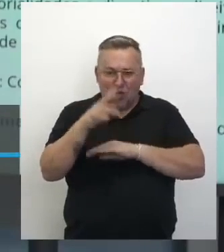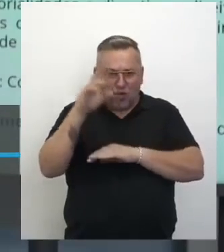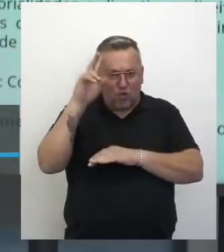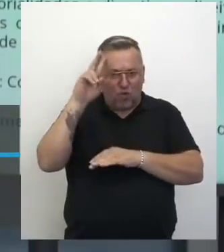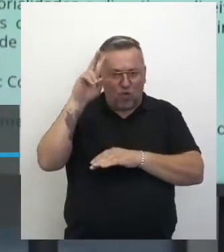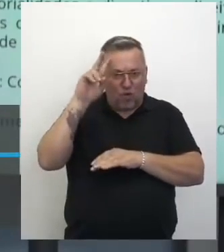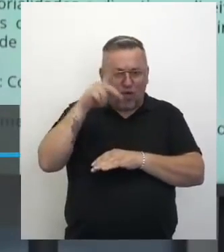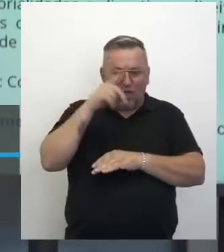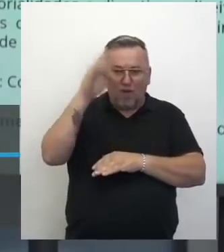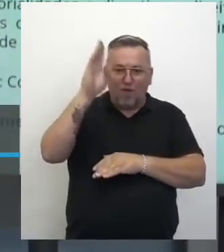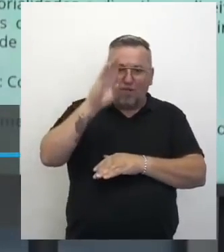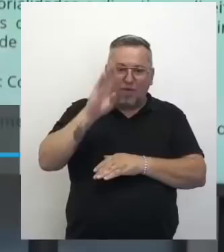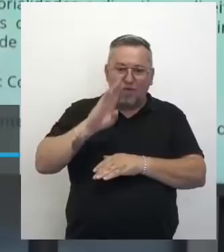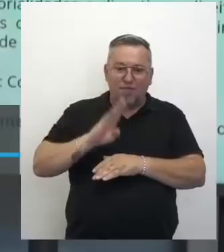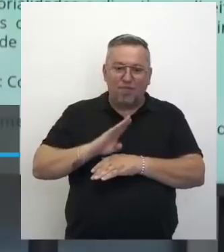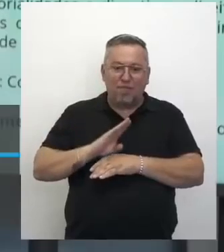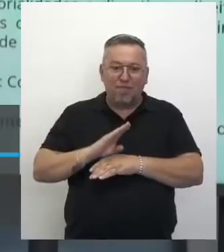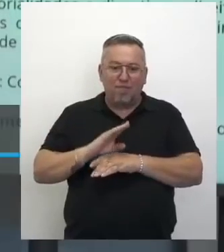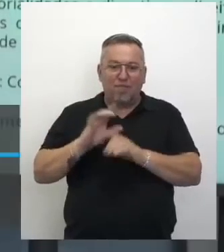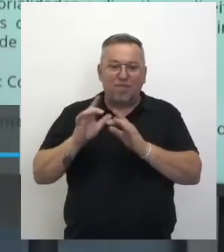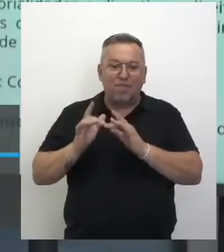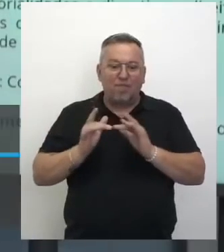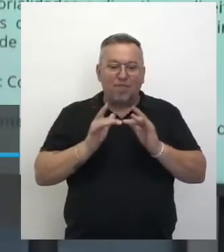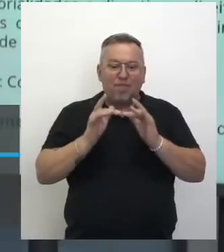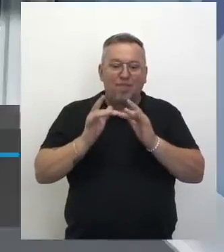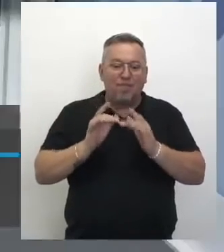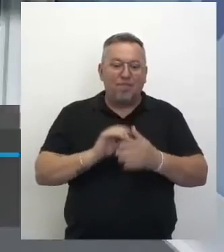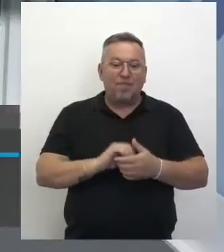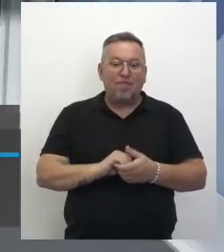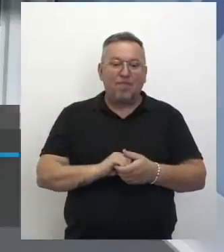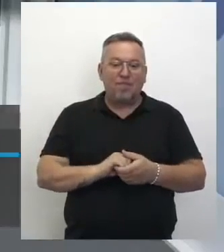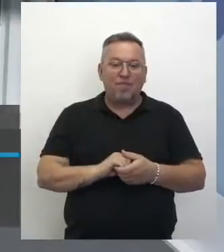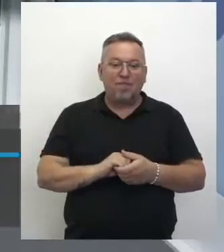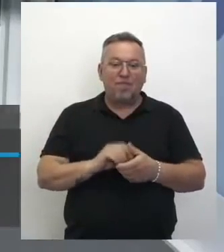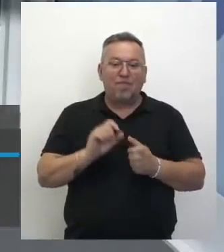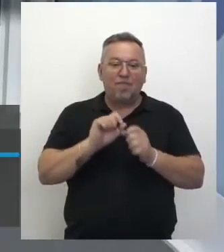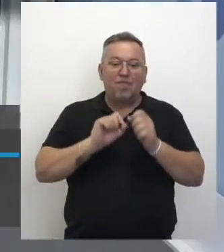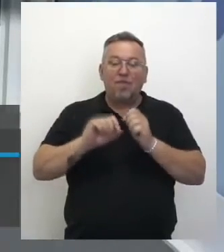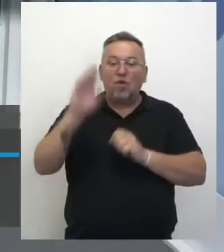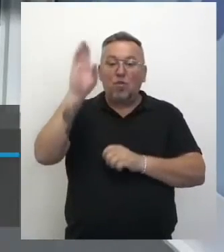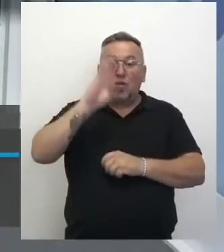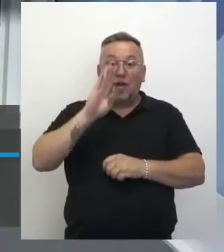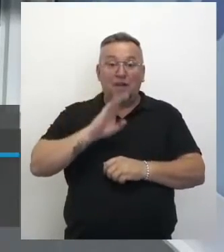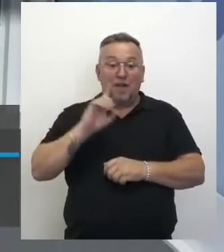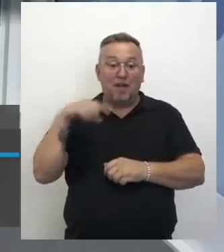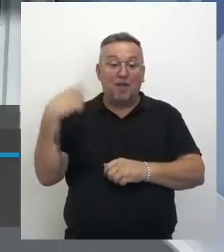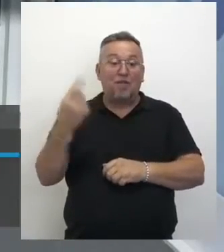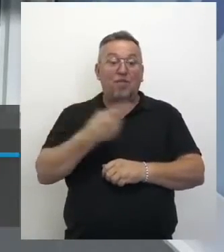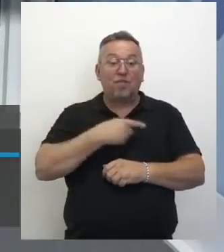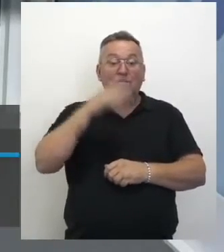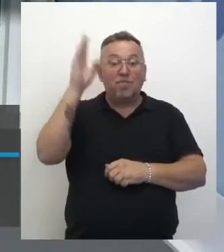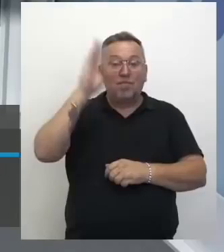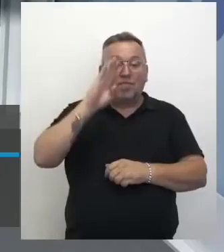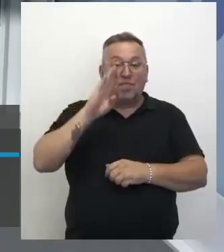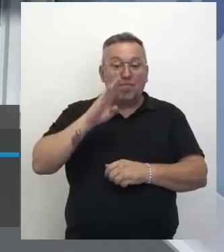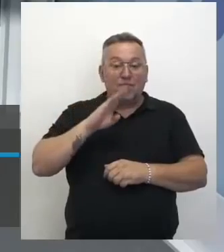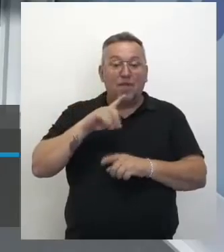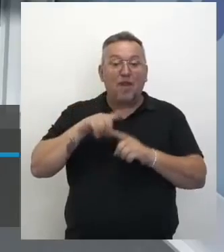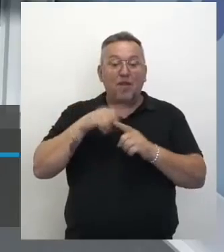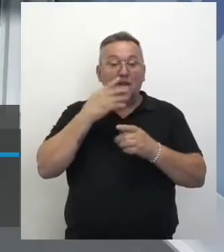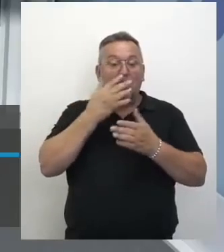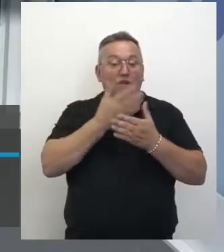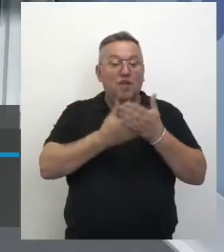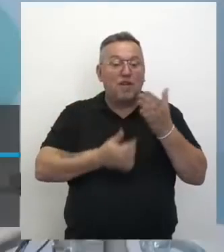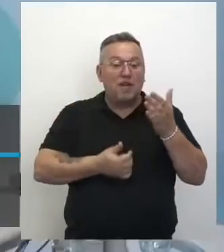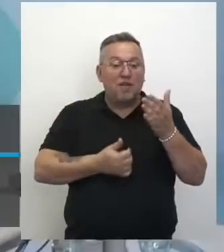do brasileirinho aí, né? Porque é uma relação bem forte, né, Carlos? Não é brasileiro, nós somos brasileiros até no